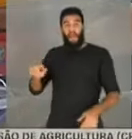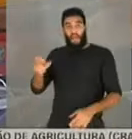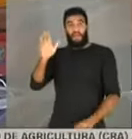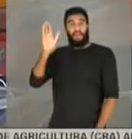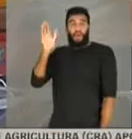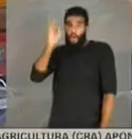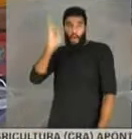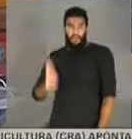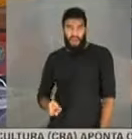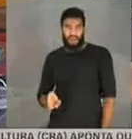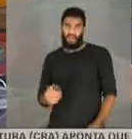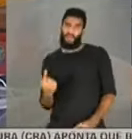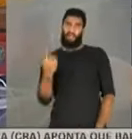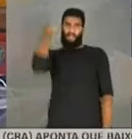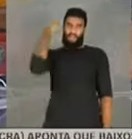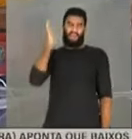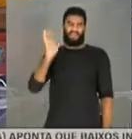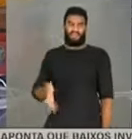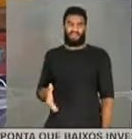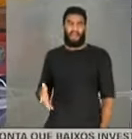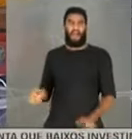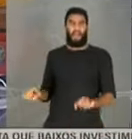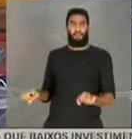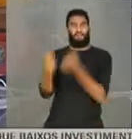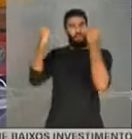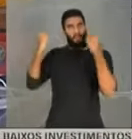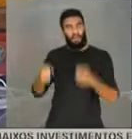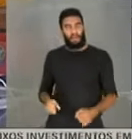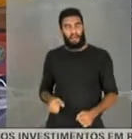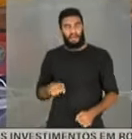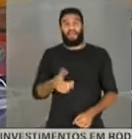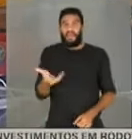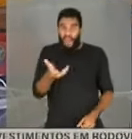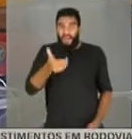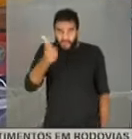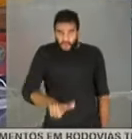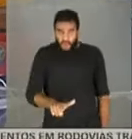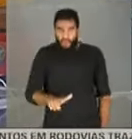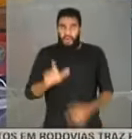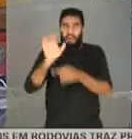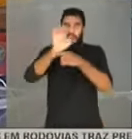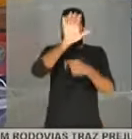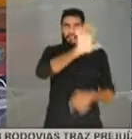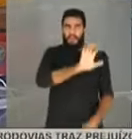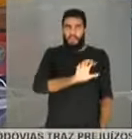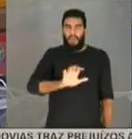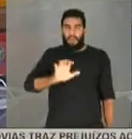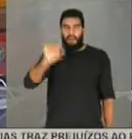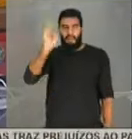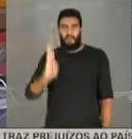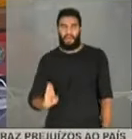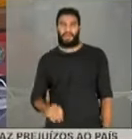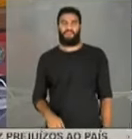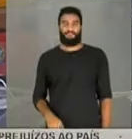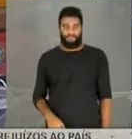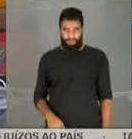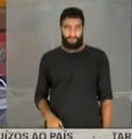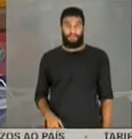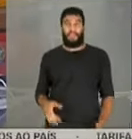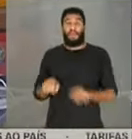o Brasil no passado, parece que quer quebrar de novo, a partir dos estados. Nesse caso,